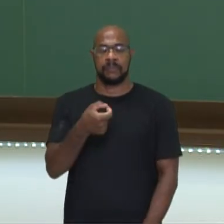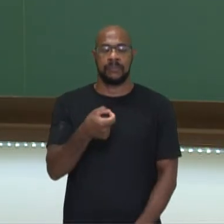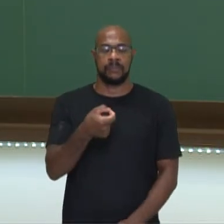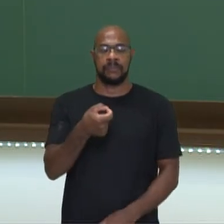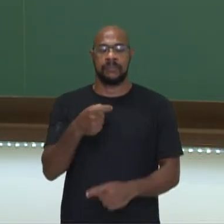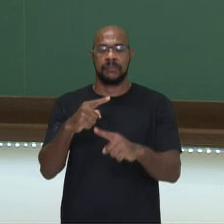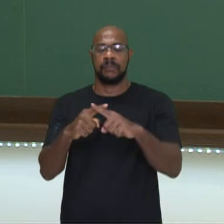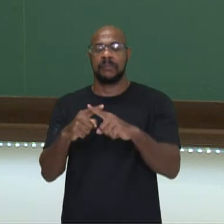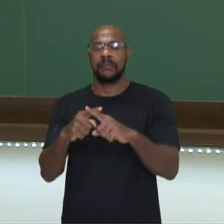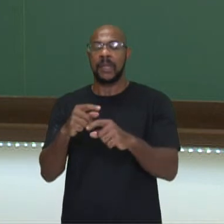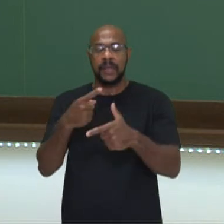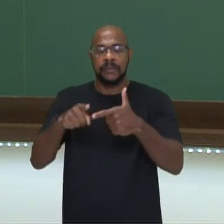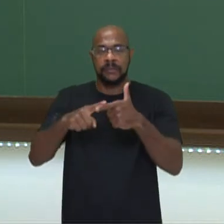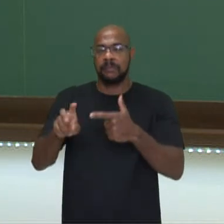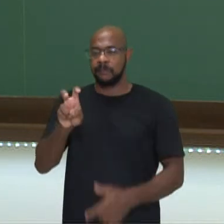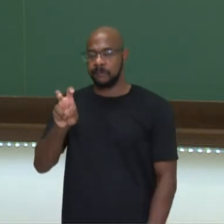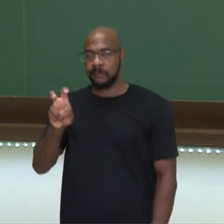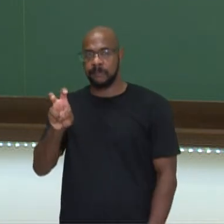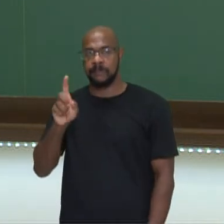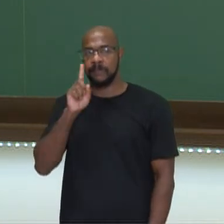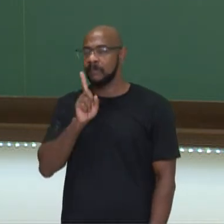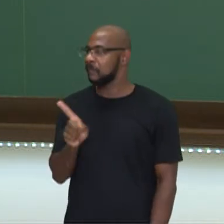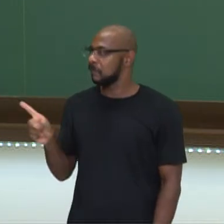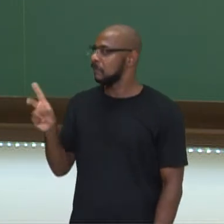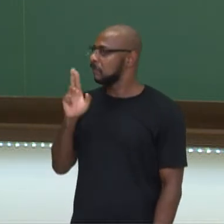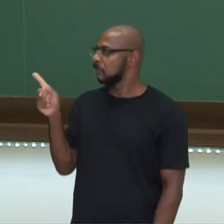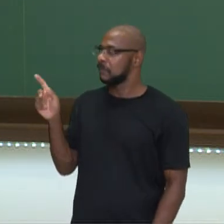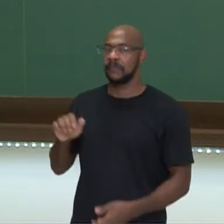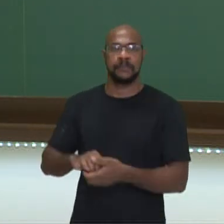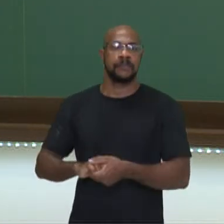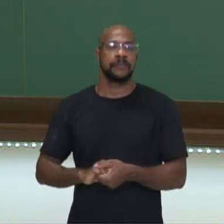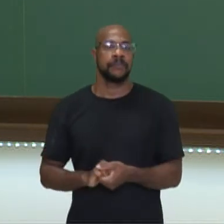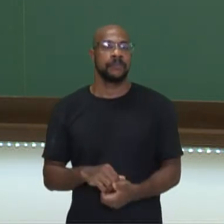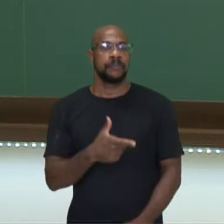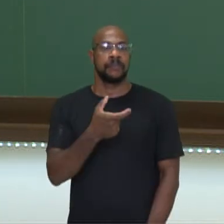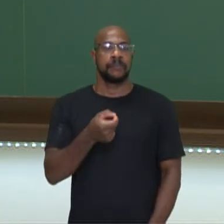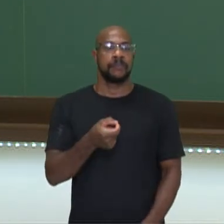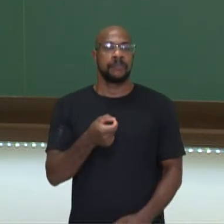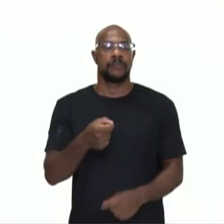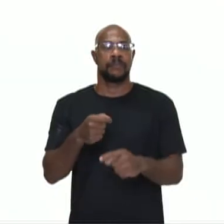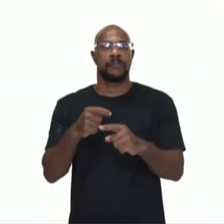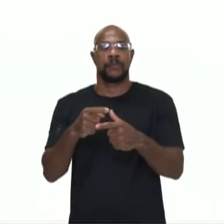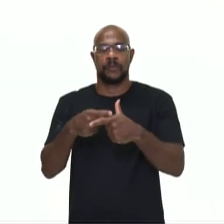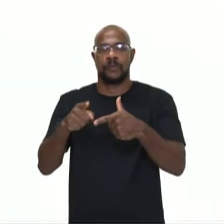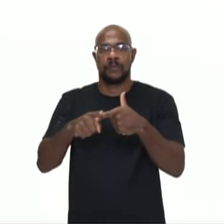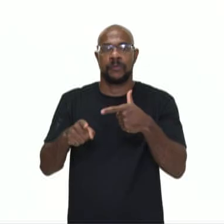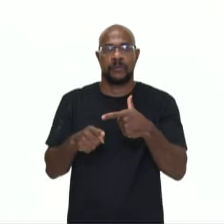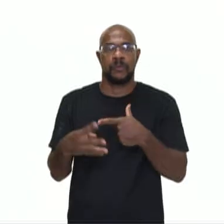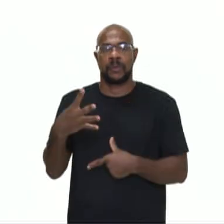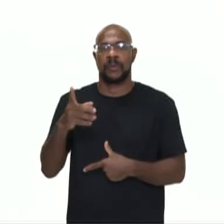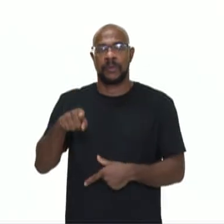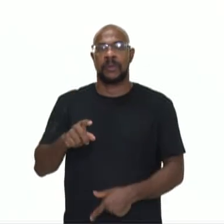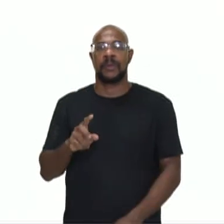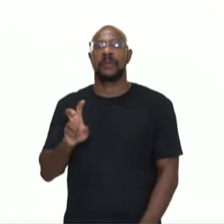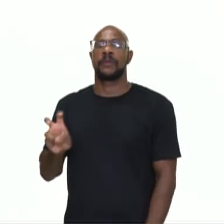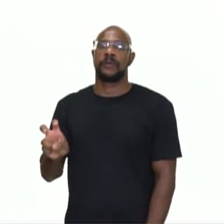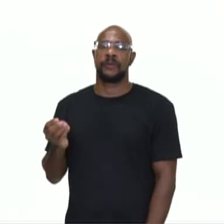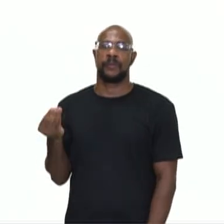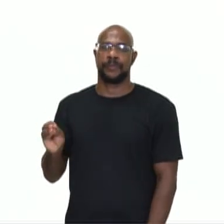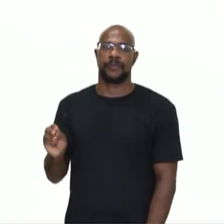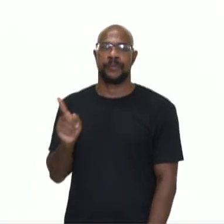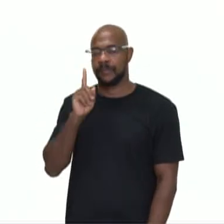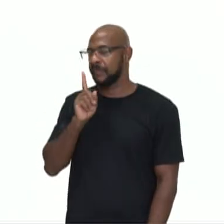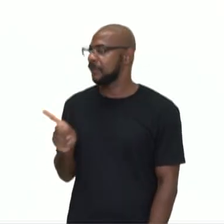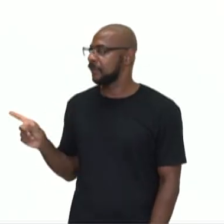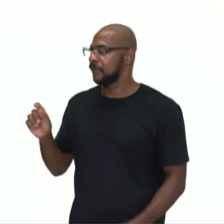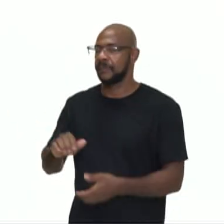12, 48. 20 dividido por 4 dá 5. E 5 vezes 1 é 5. Menos 48